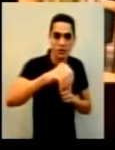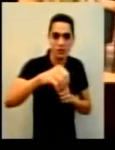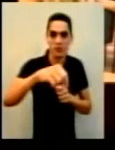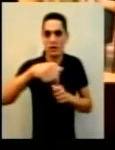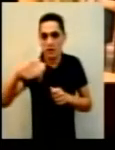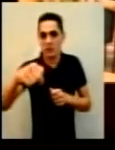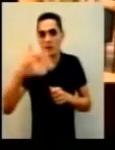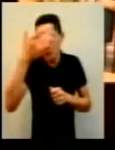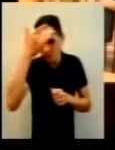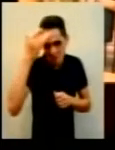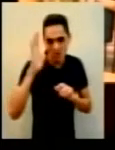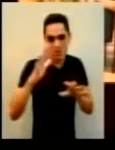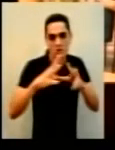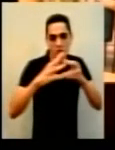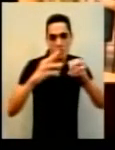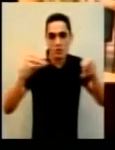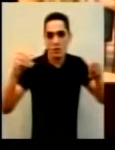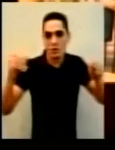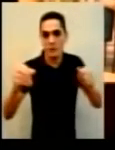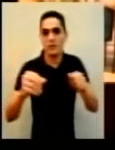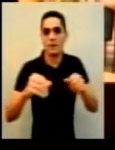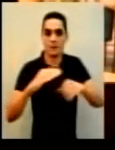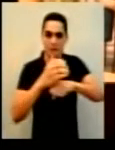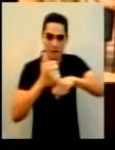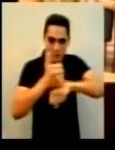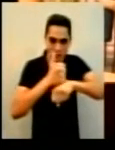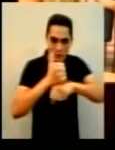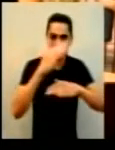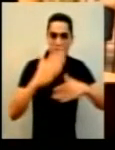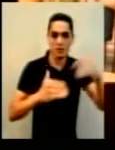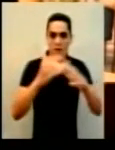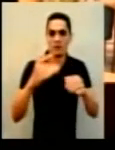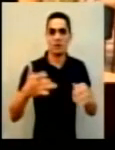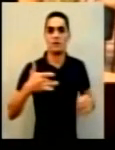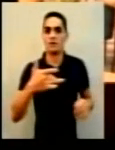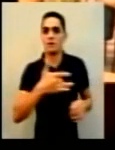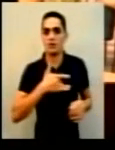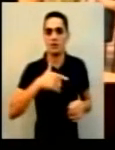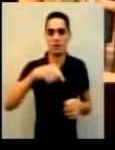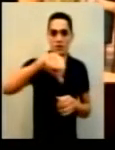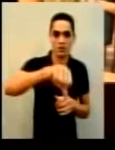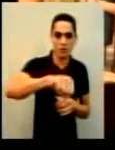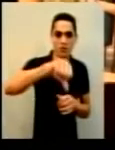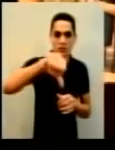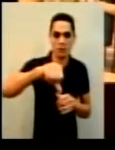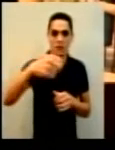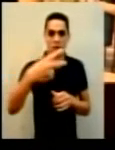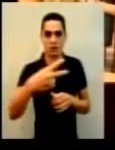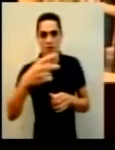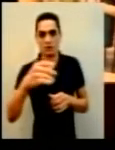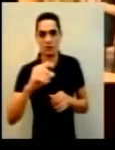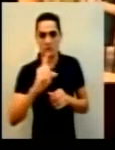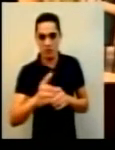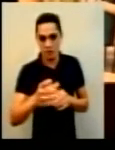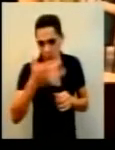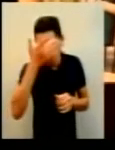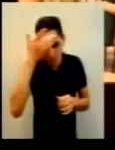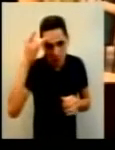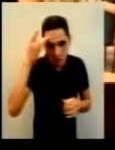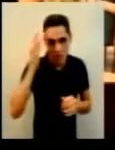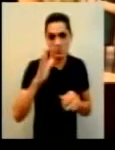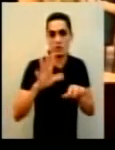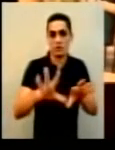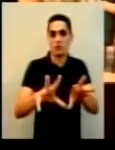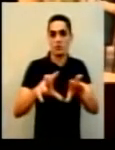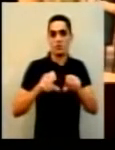que tiveram a doença confirmada, 992 pessoas, correspondendo aí a quase 16%. E temos até o